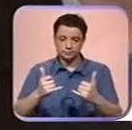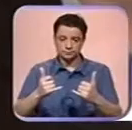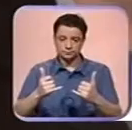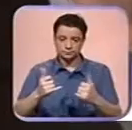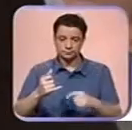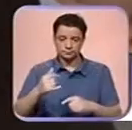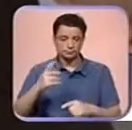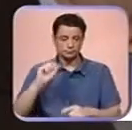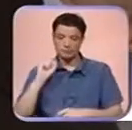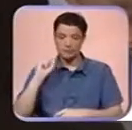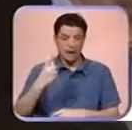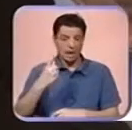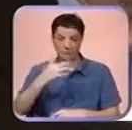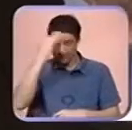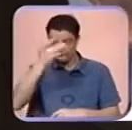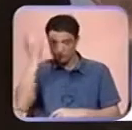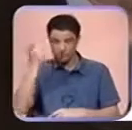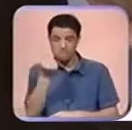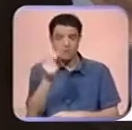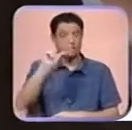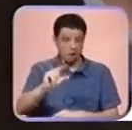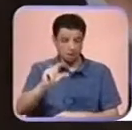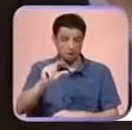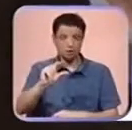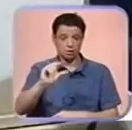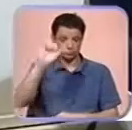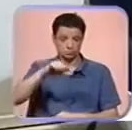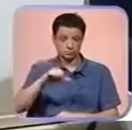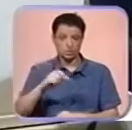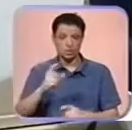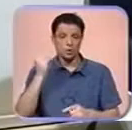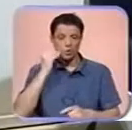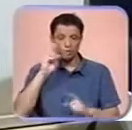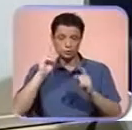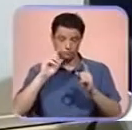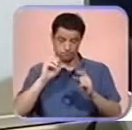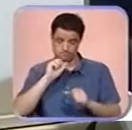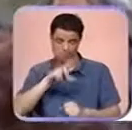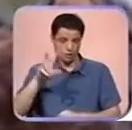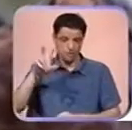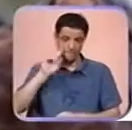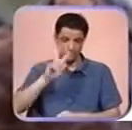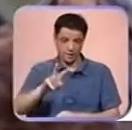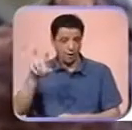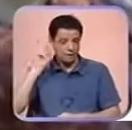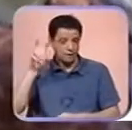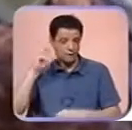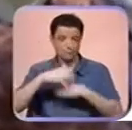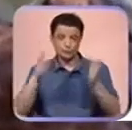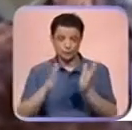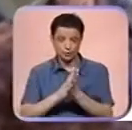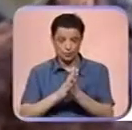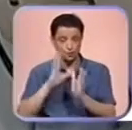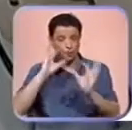era mais simples, mais rápido. Mais barato? Mais barato também. Como se pôde ver e ouvir, ouvimos de tudo, desde os